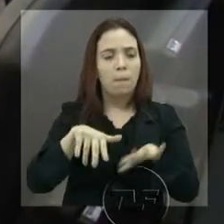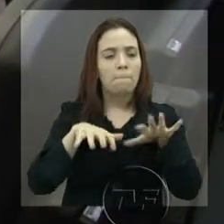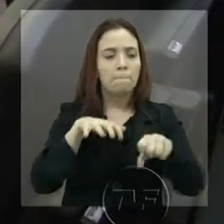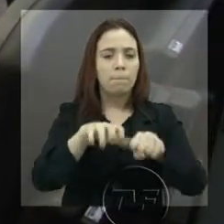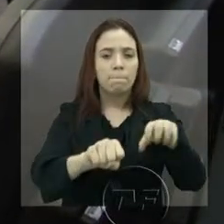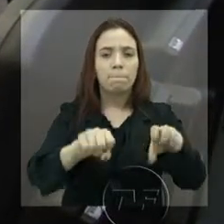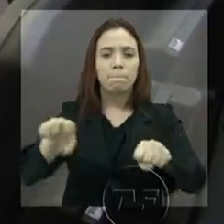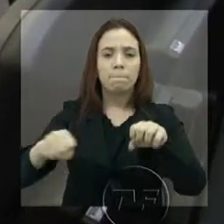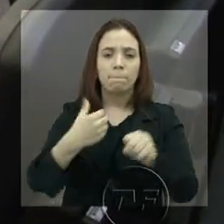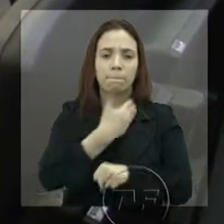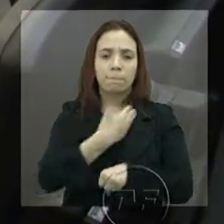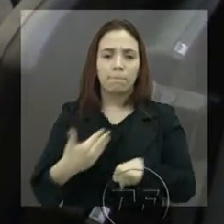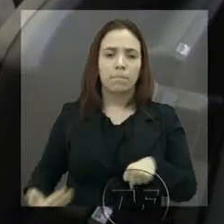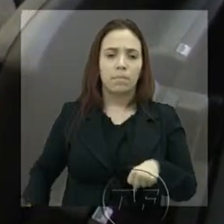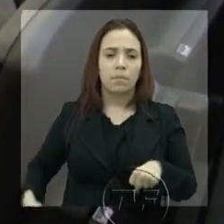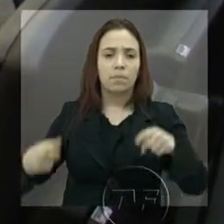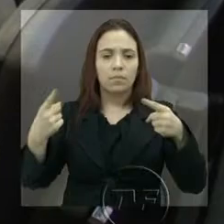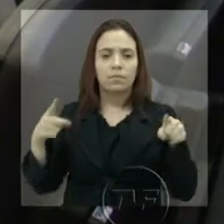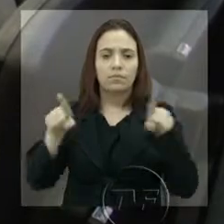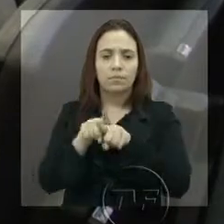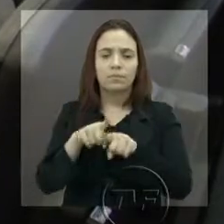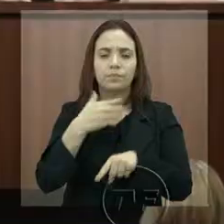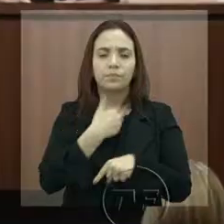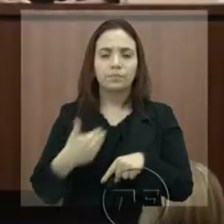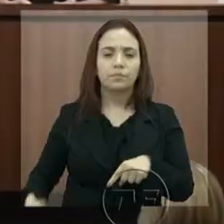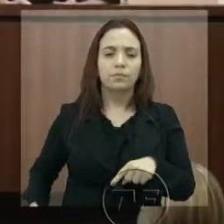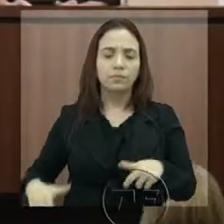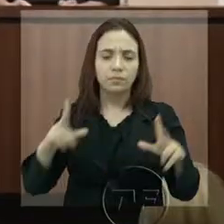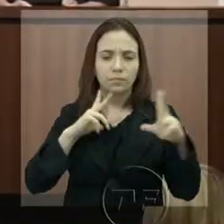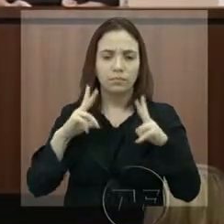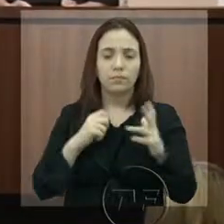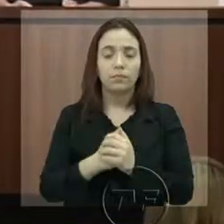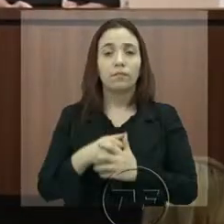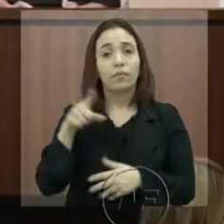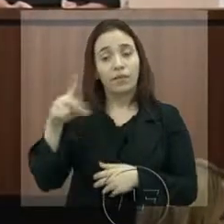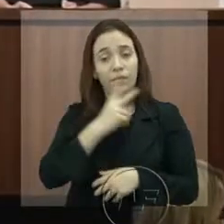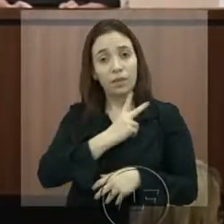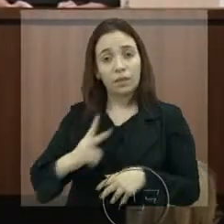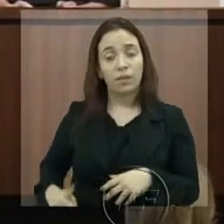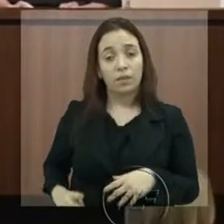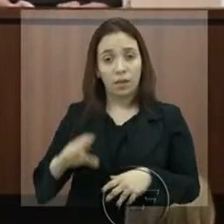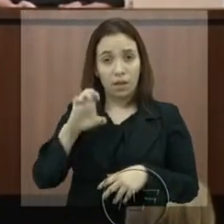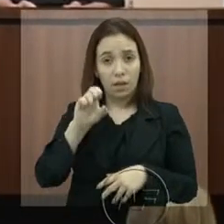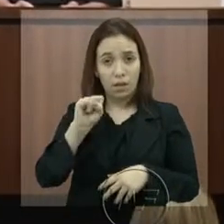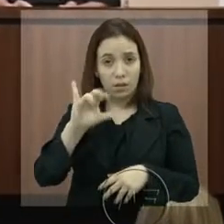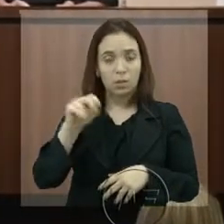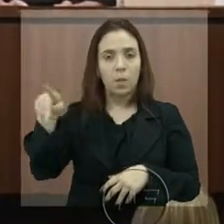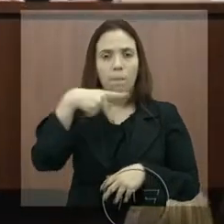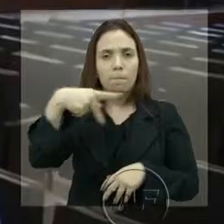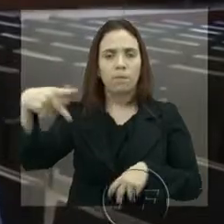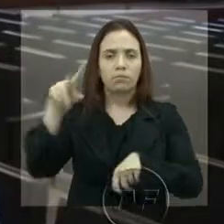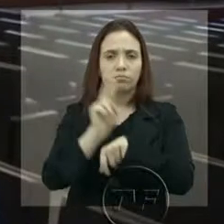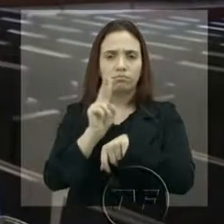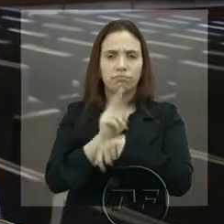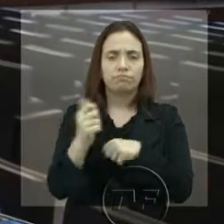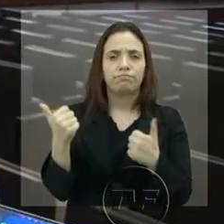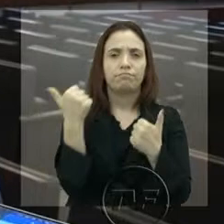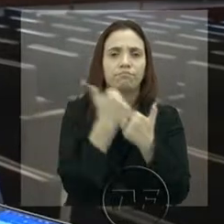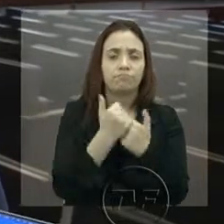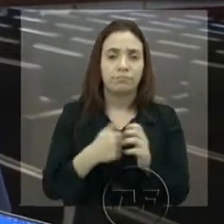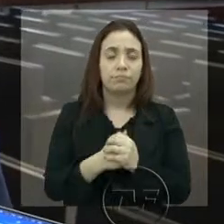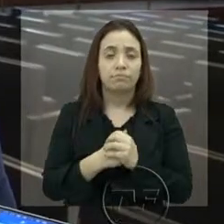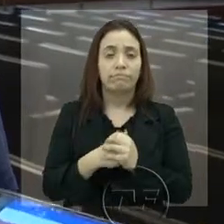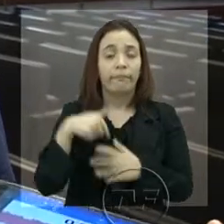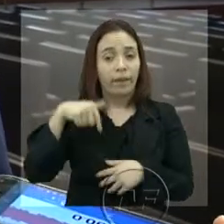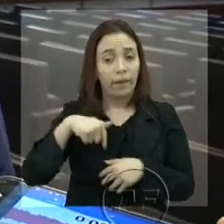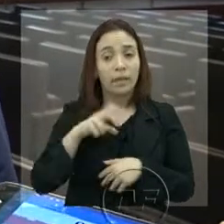espaços públicos através da parceria público-privada. O vereador Ézio Feitosa presidiu a audiência. Essa é a 5ª